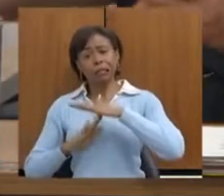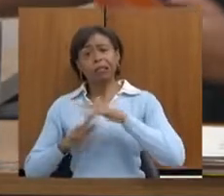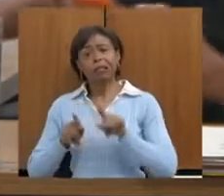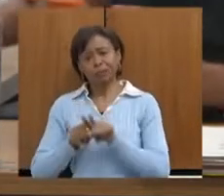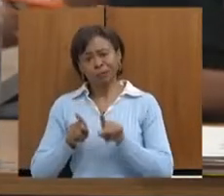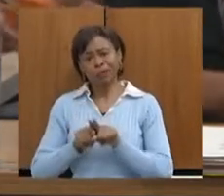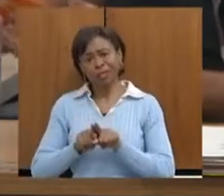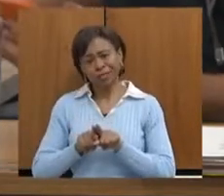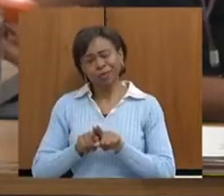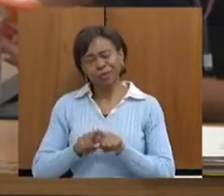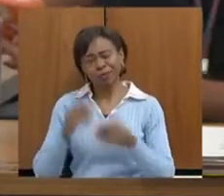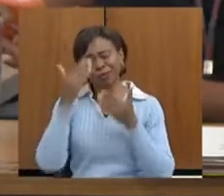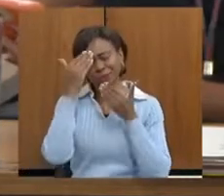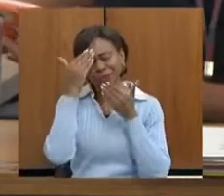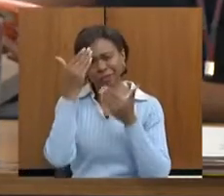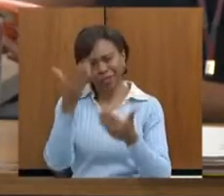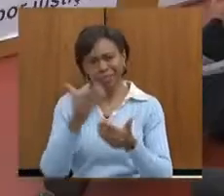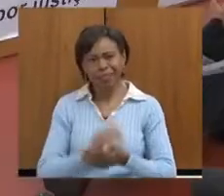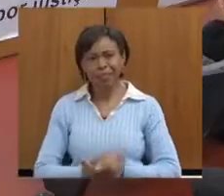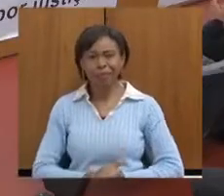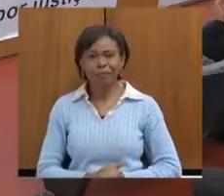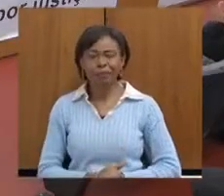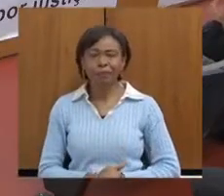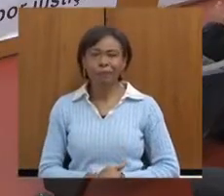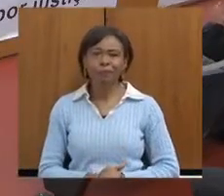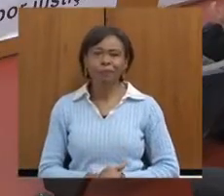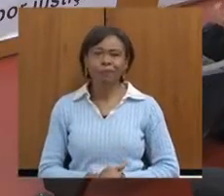nesse cenário Muito obrigado